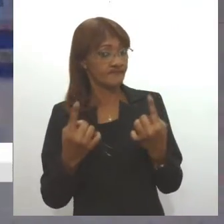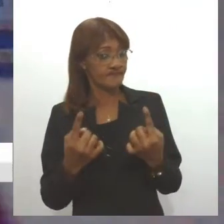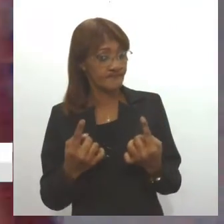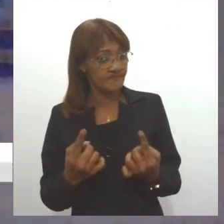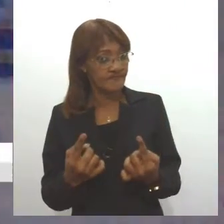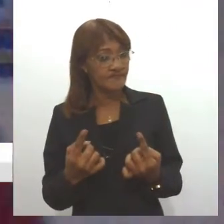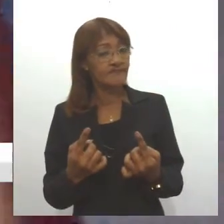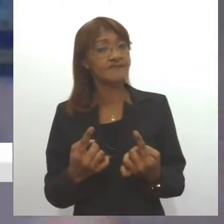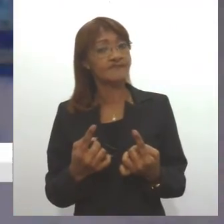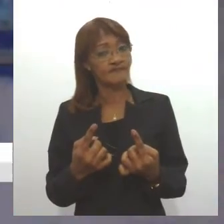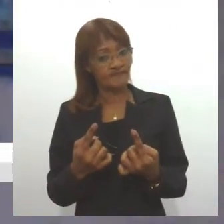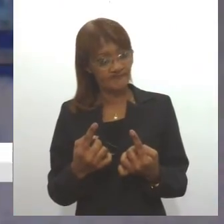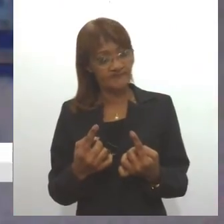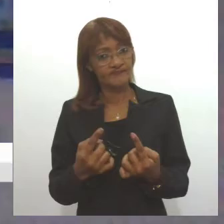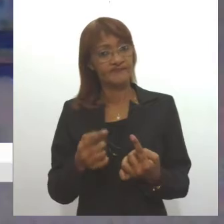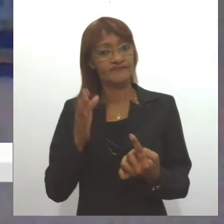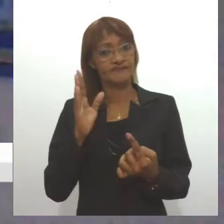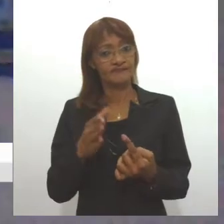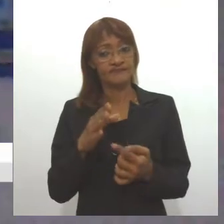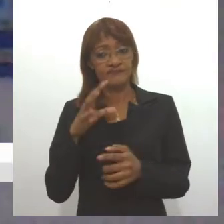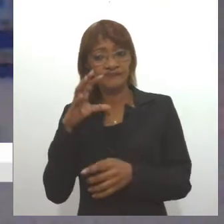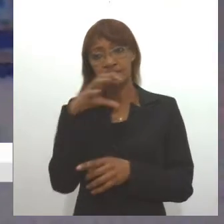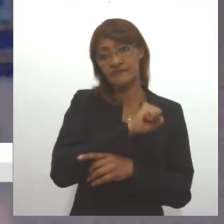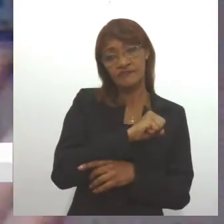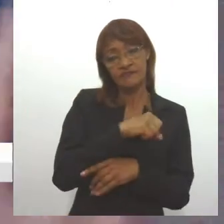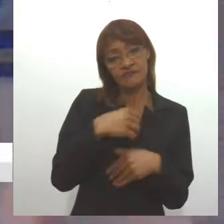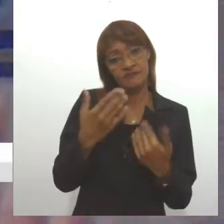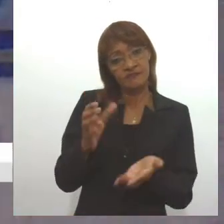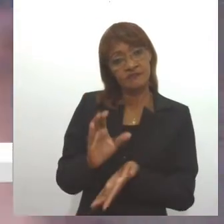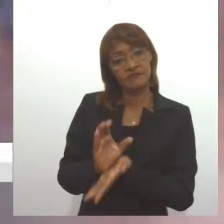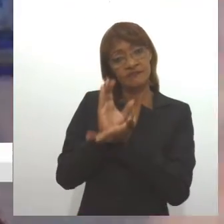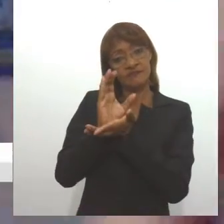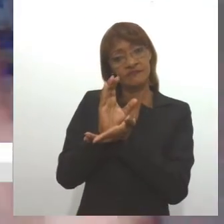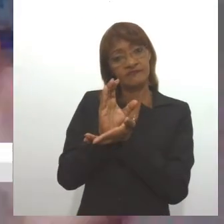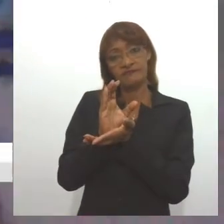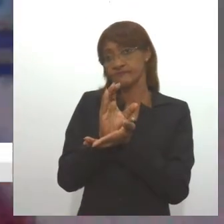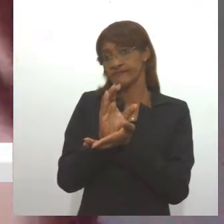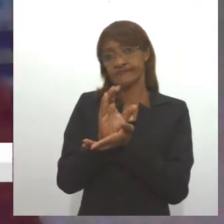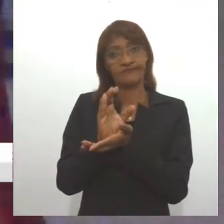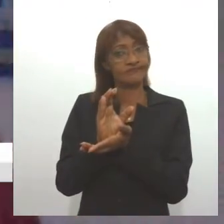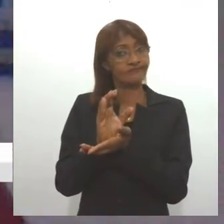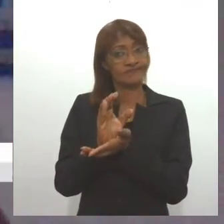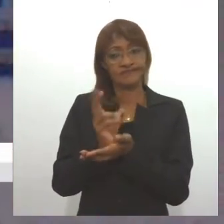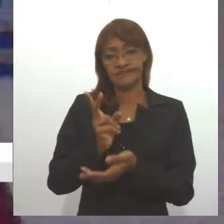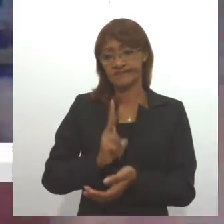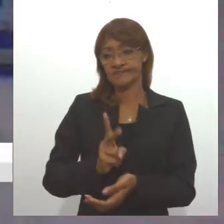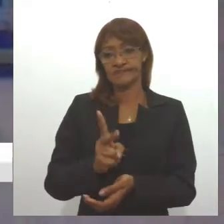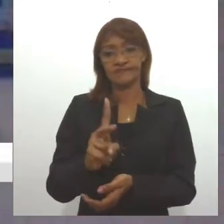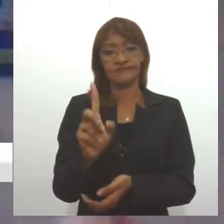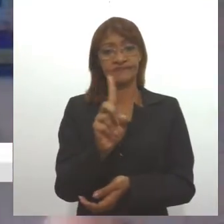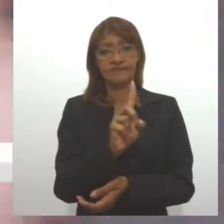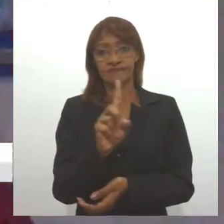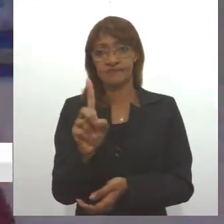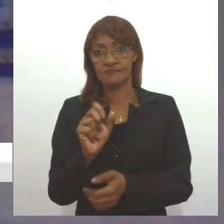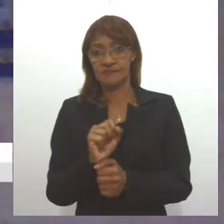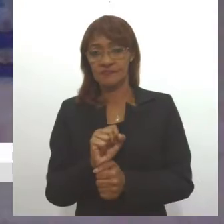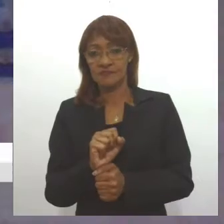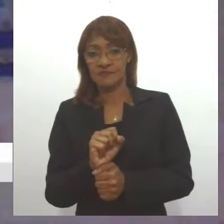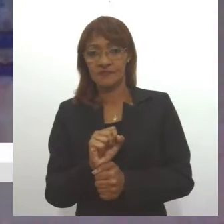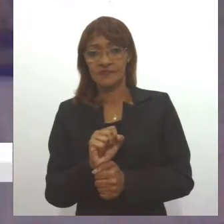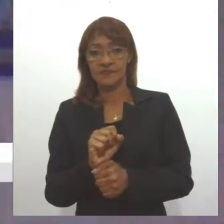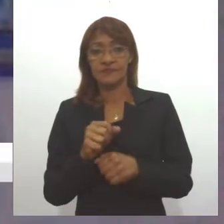luzes, do apagar das luzes, o Conselho não continuou como um conselho deliberativo